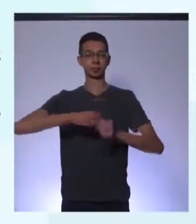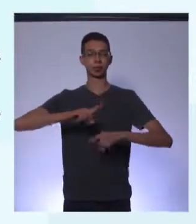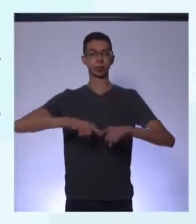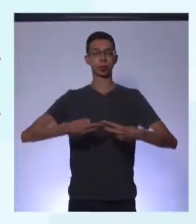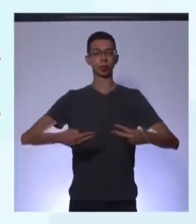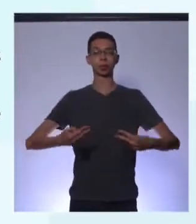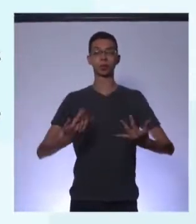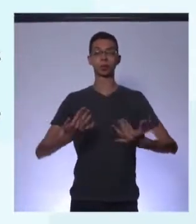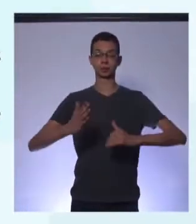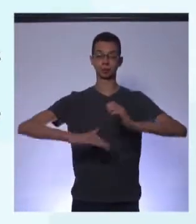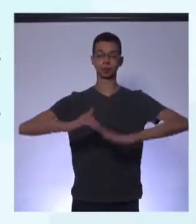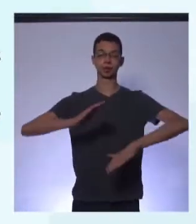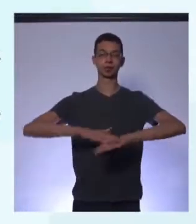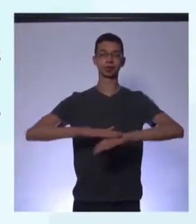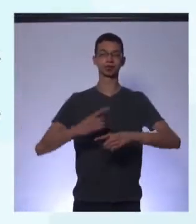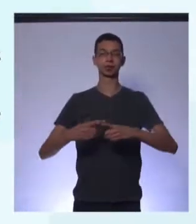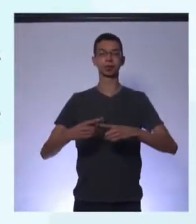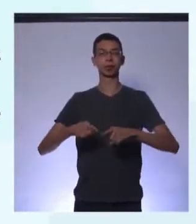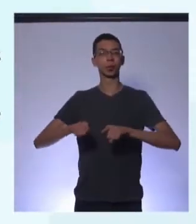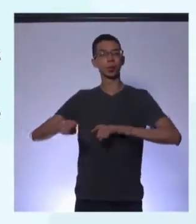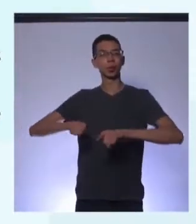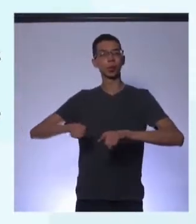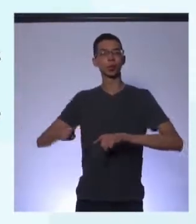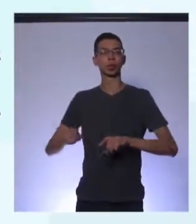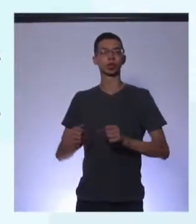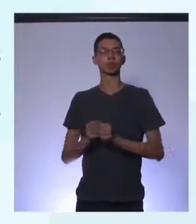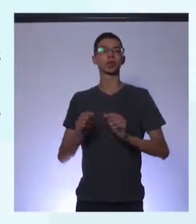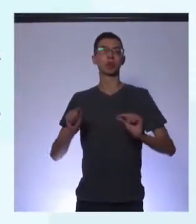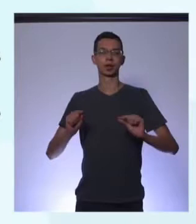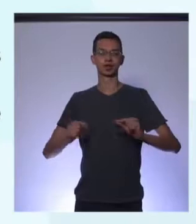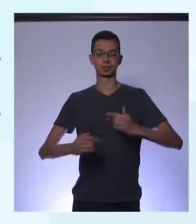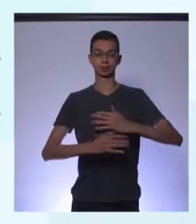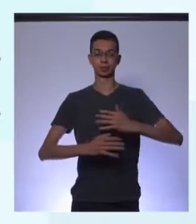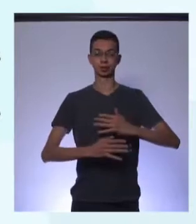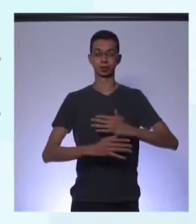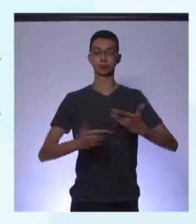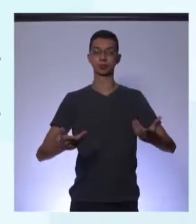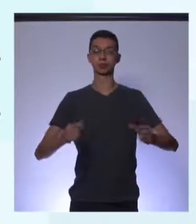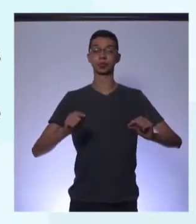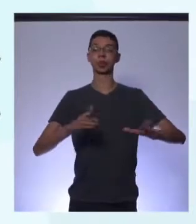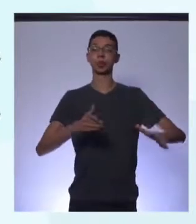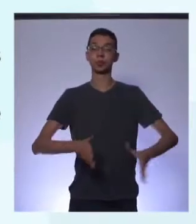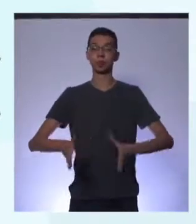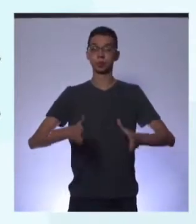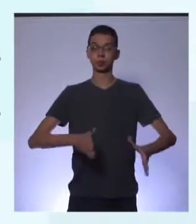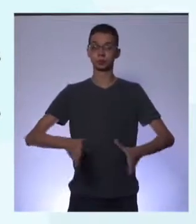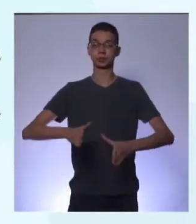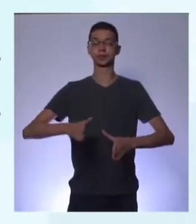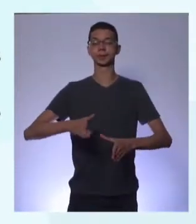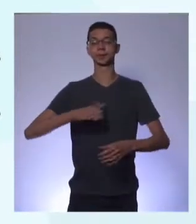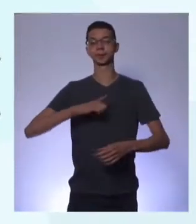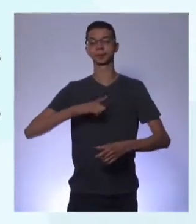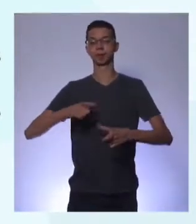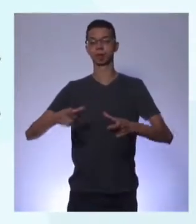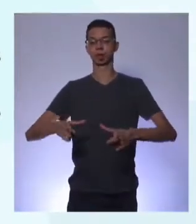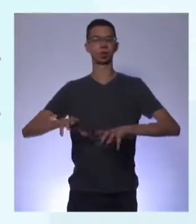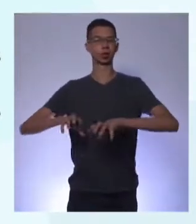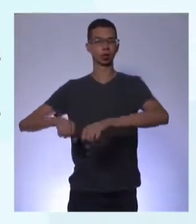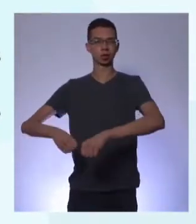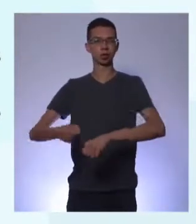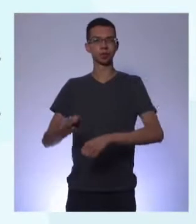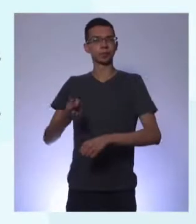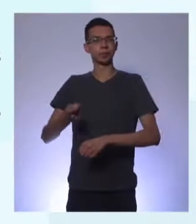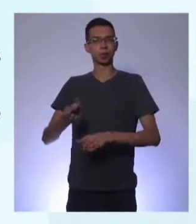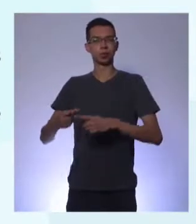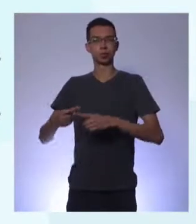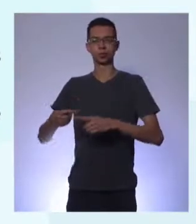com a produção da metrópole, ou seja, minar a produção da colônia, reduzir a produção